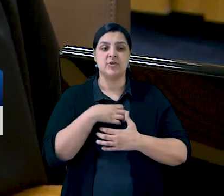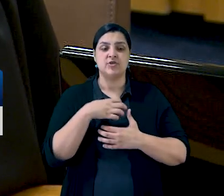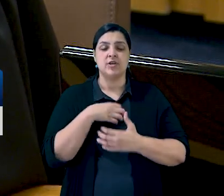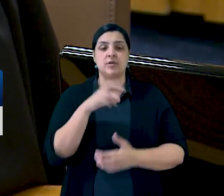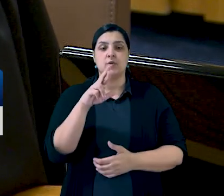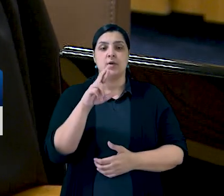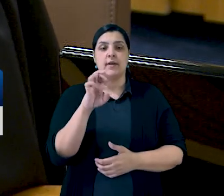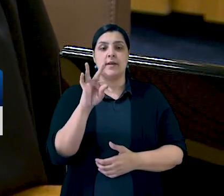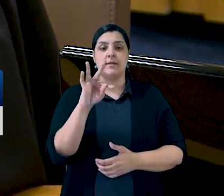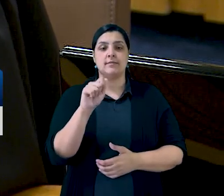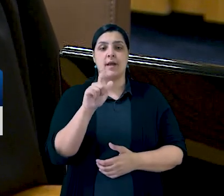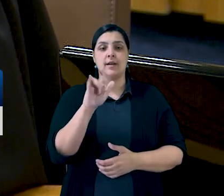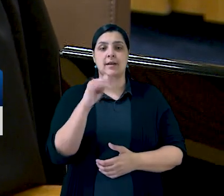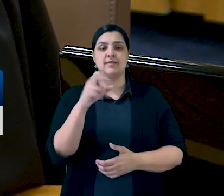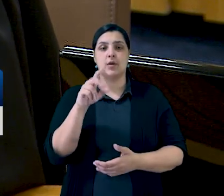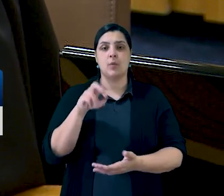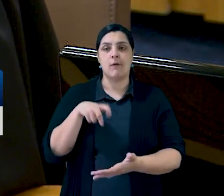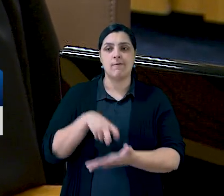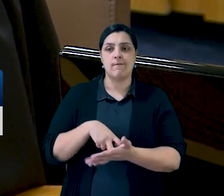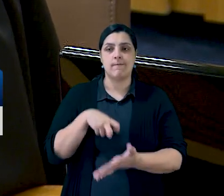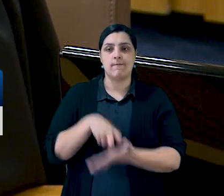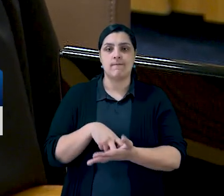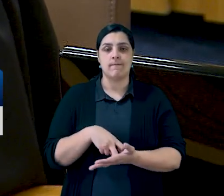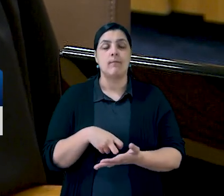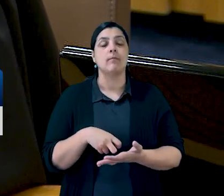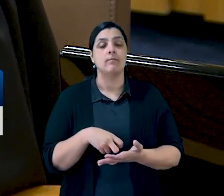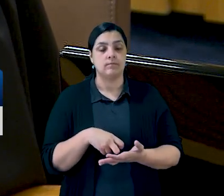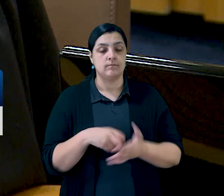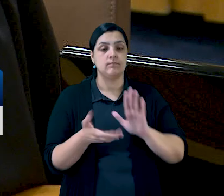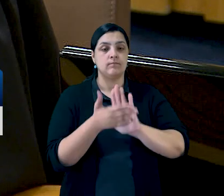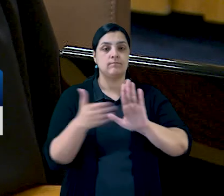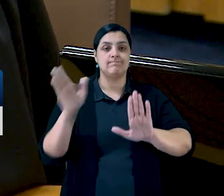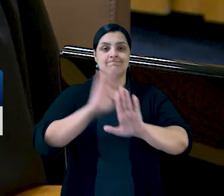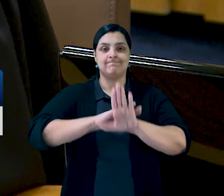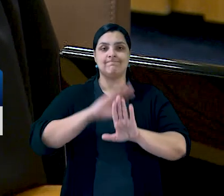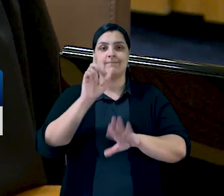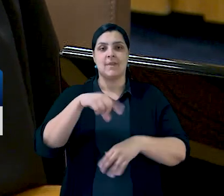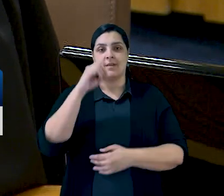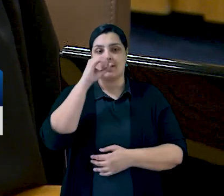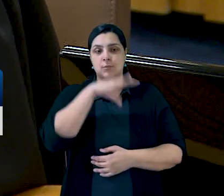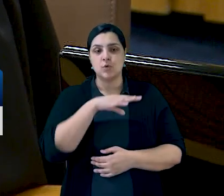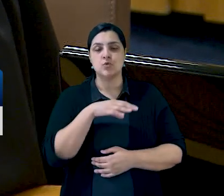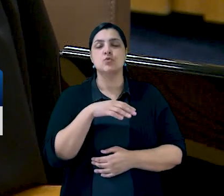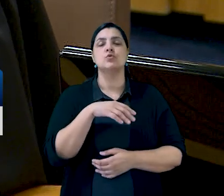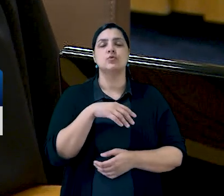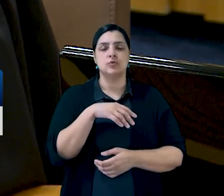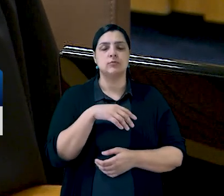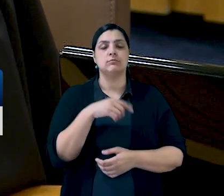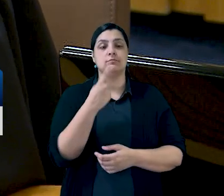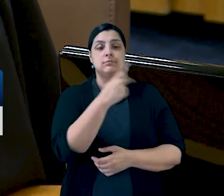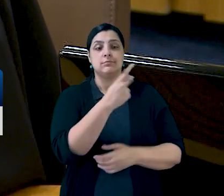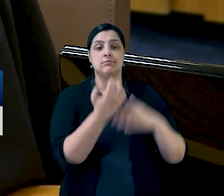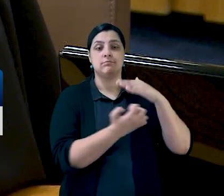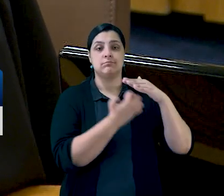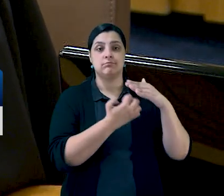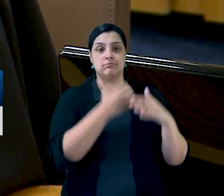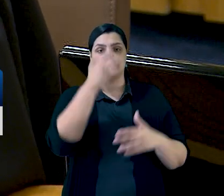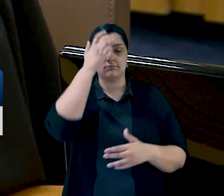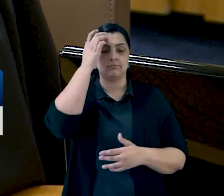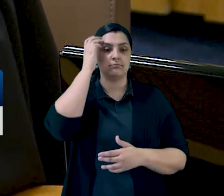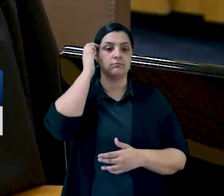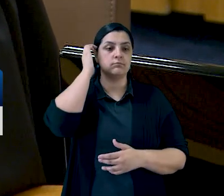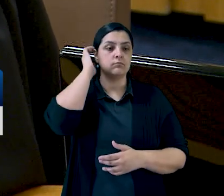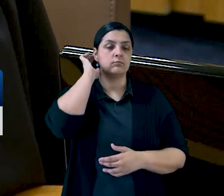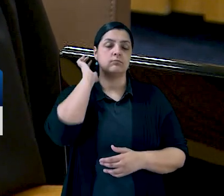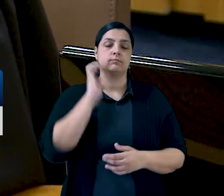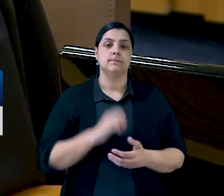como forma de retaliação ao exercício regular de um direito que configurou abuso do direito potestativo do